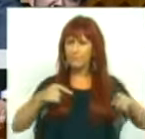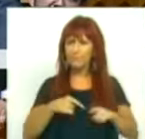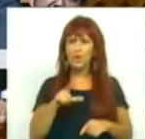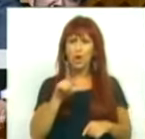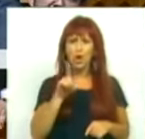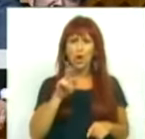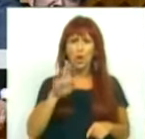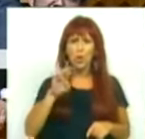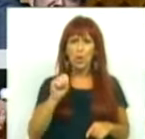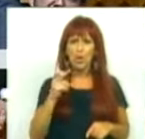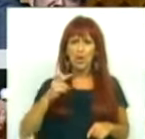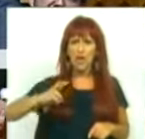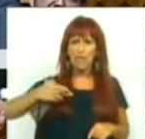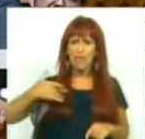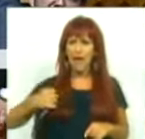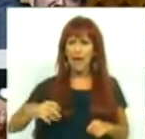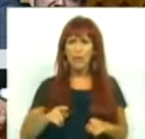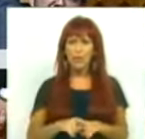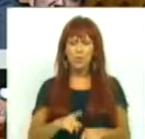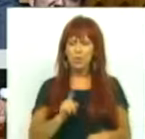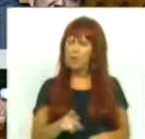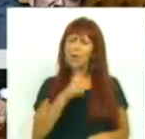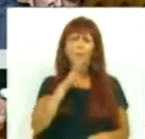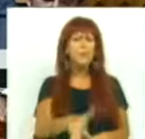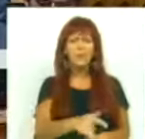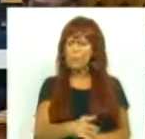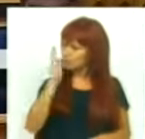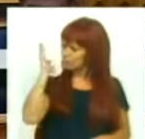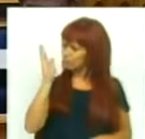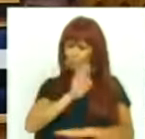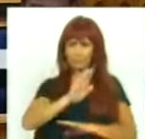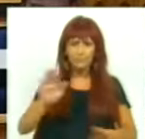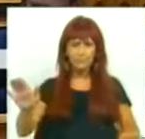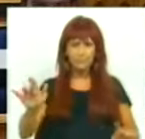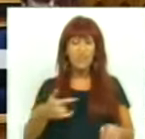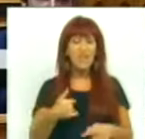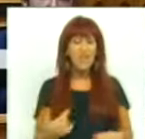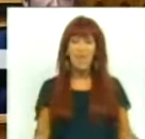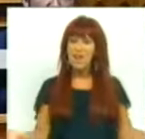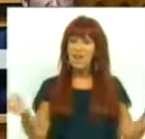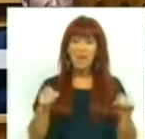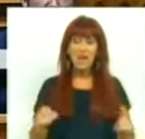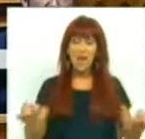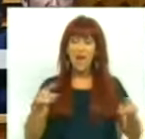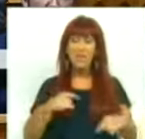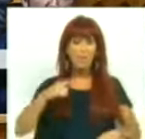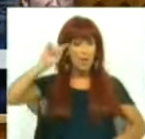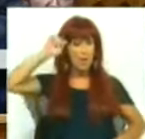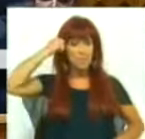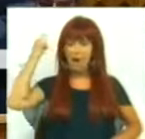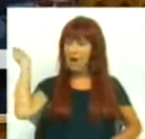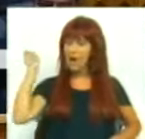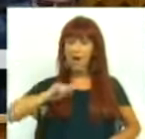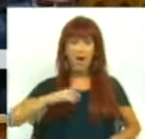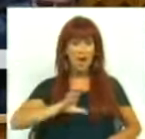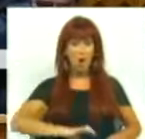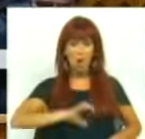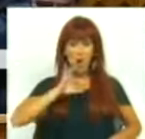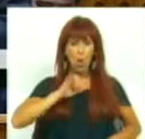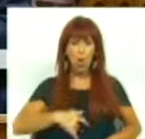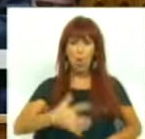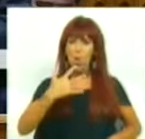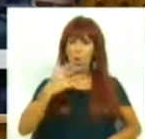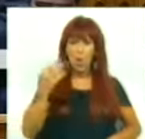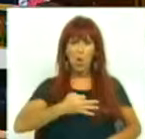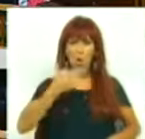Luís Amado, de uma forma assertiva e lapidar: nada pode pôr em causa a confiança